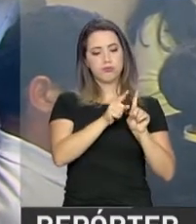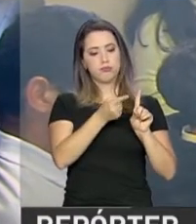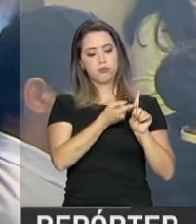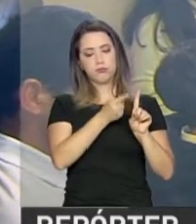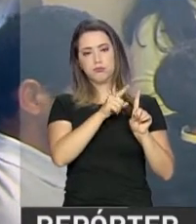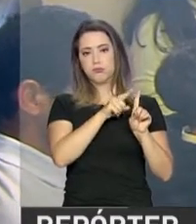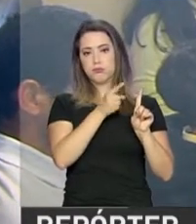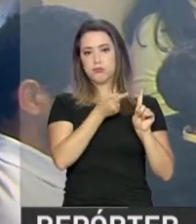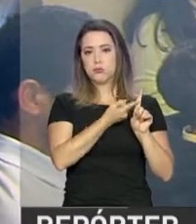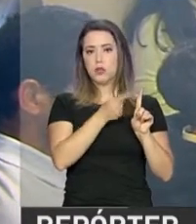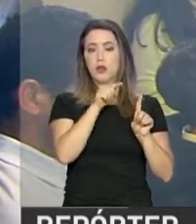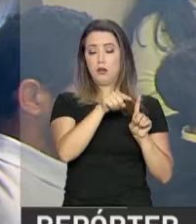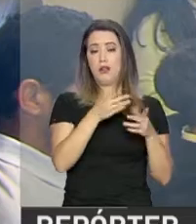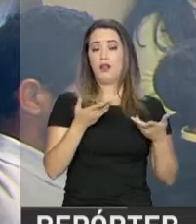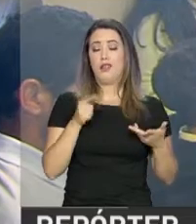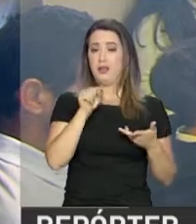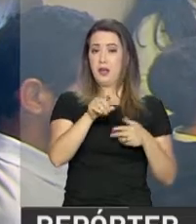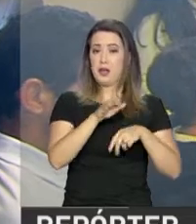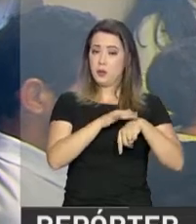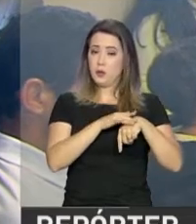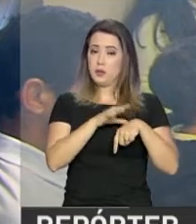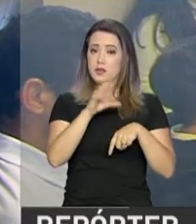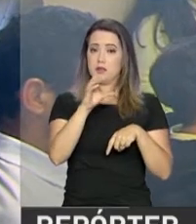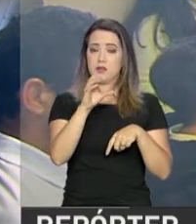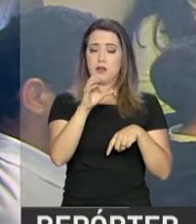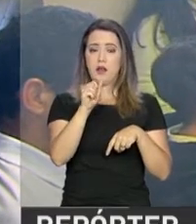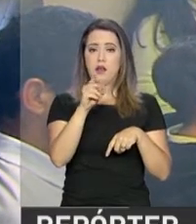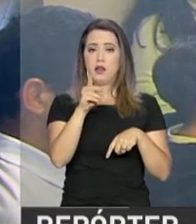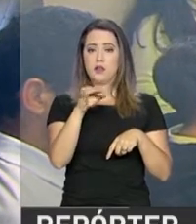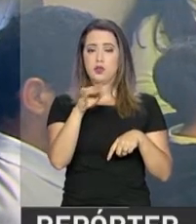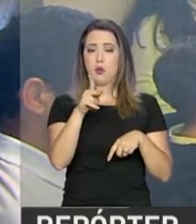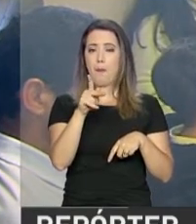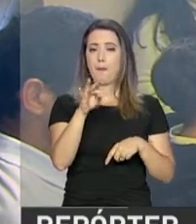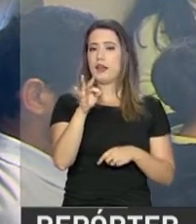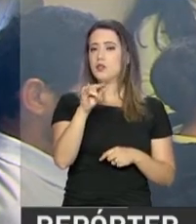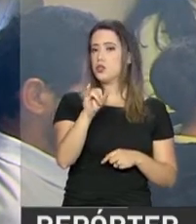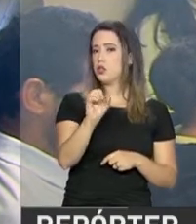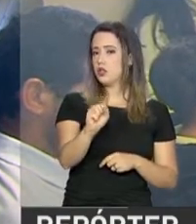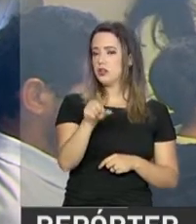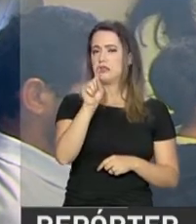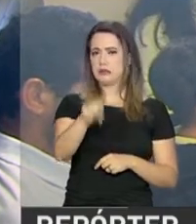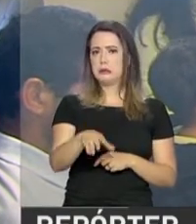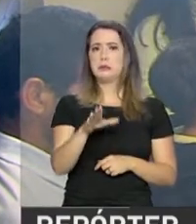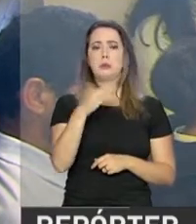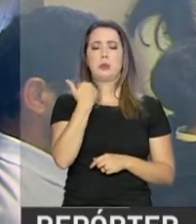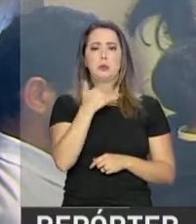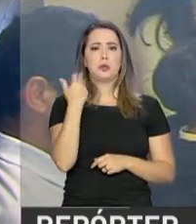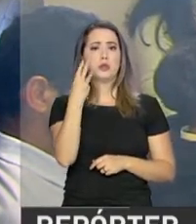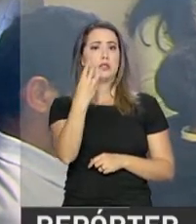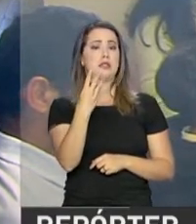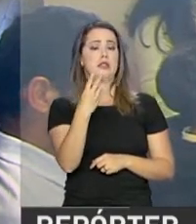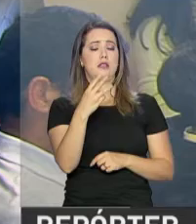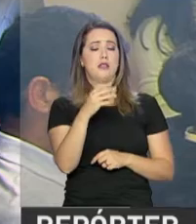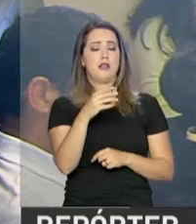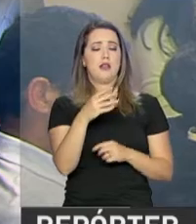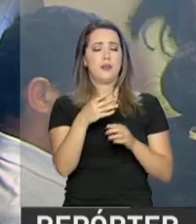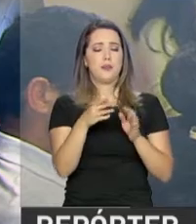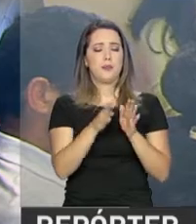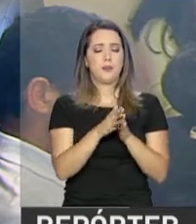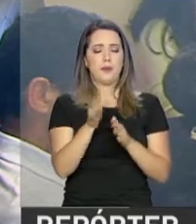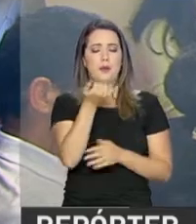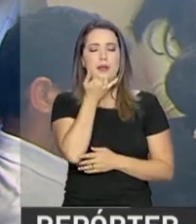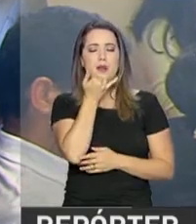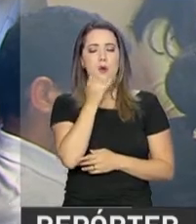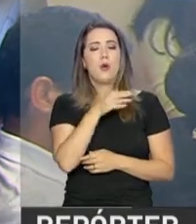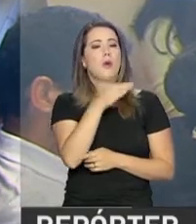o ministério da saúde a cardiopatia congênita é a terceira maior causa de morte de bebês antes de completar 30 dias estima se que na